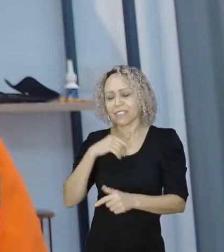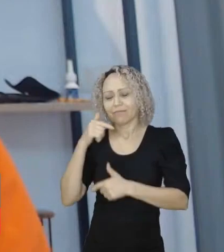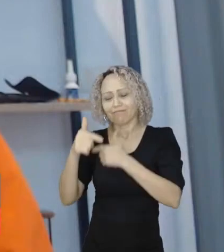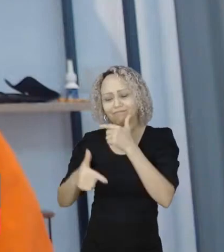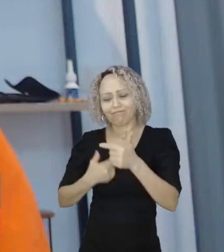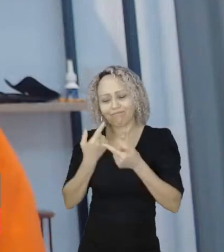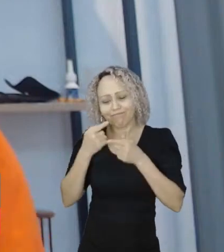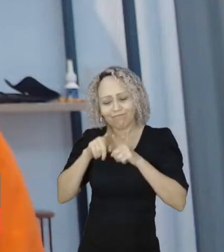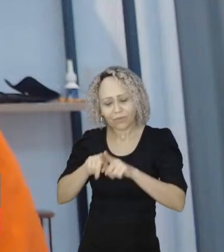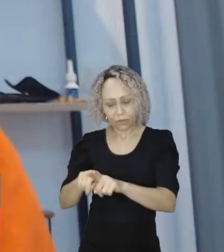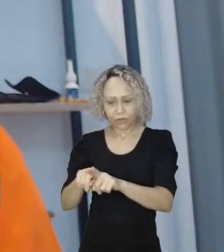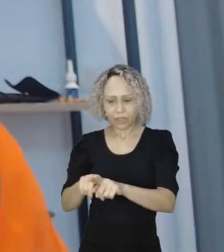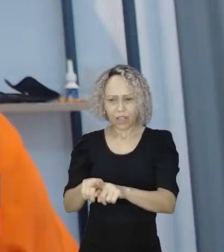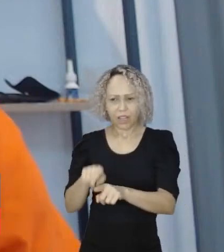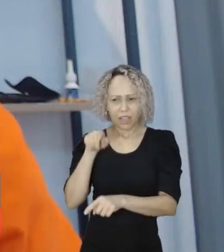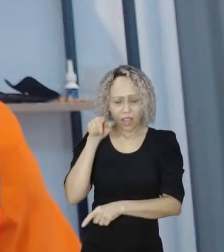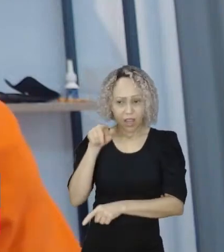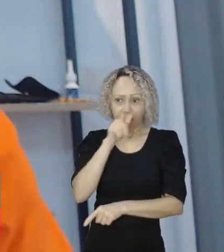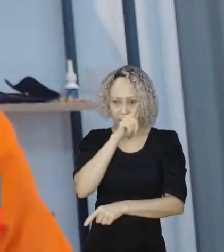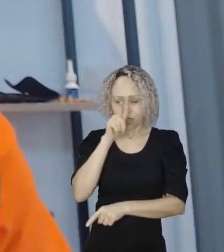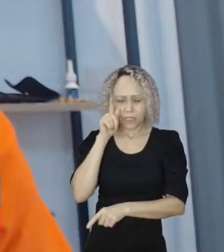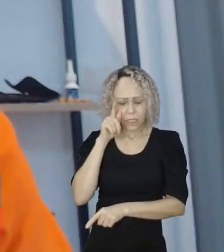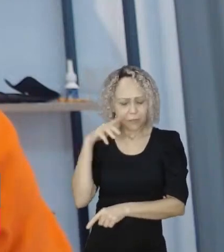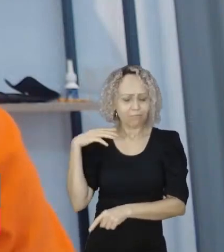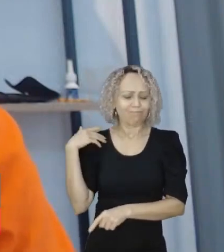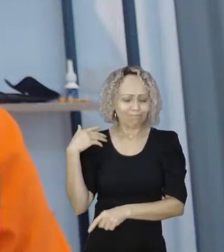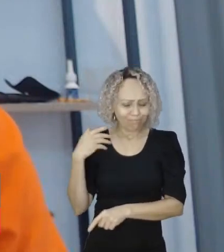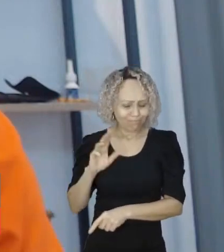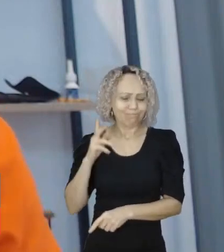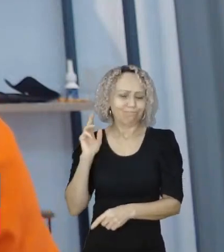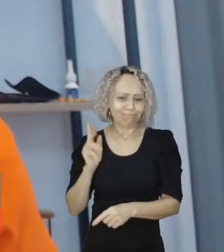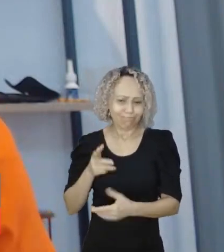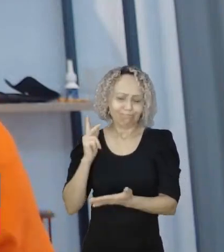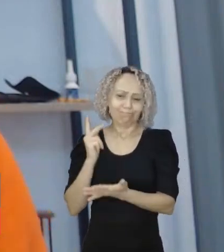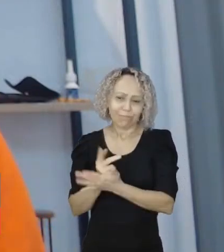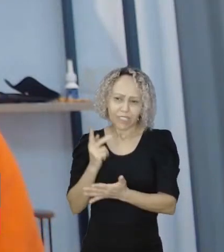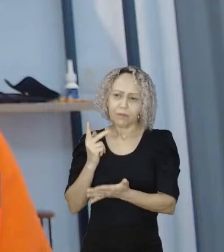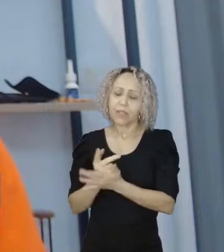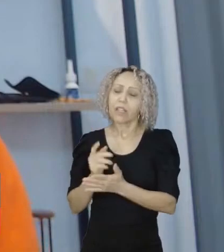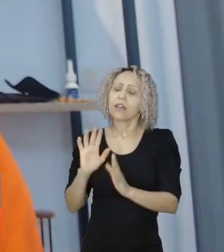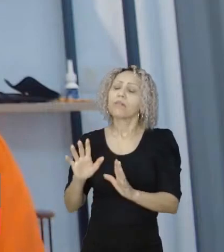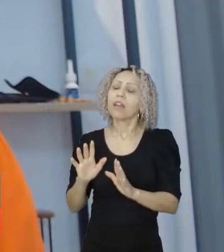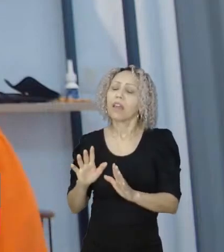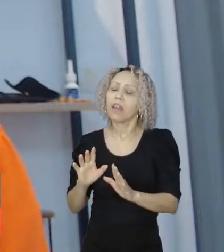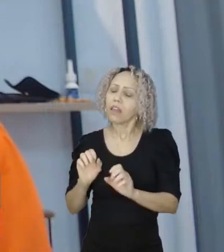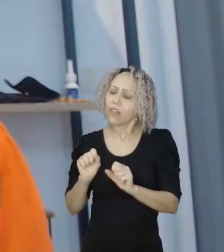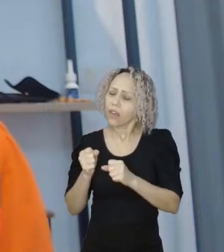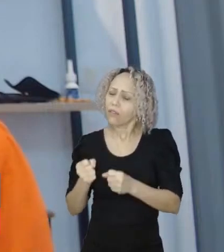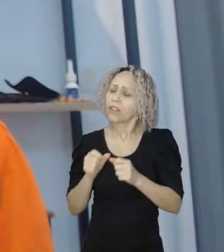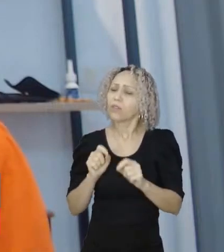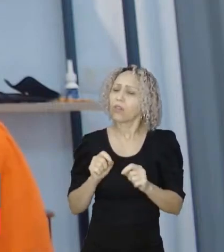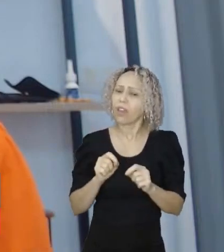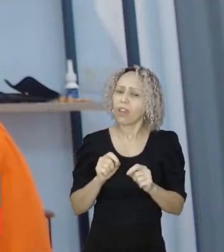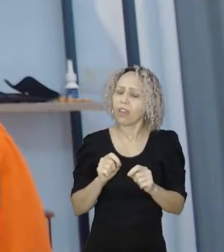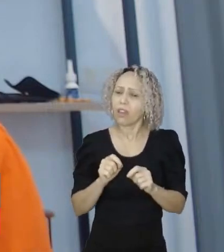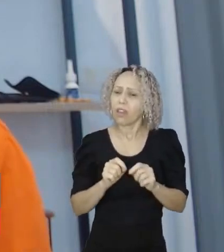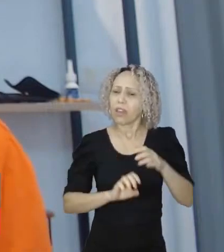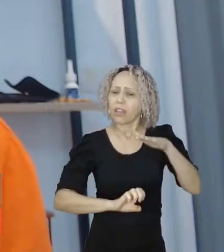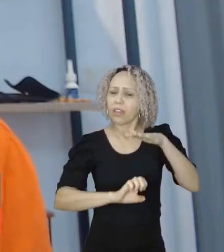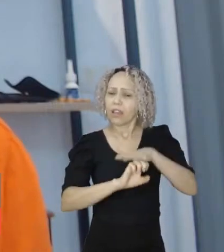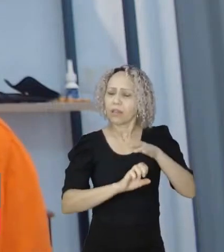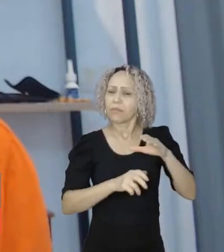firmemente defende um posicionamento dessa nova gestão da empresa, diversificando seus investimentos. Como nós